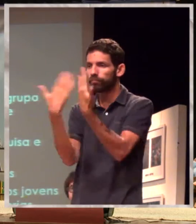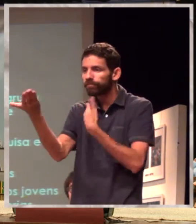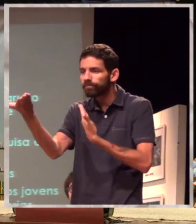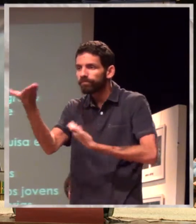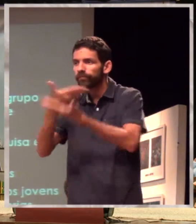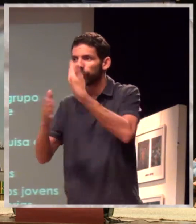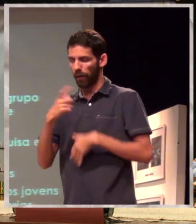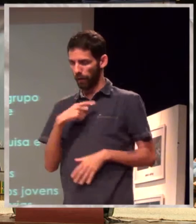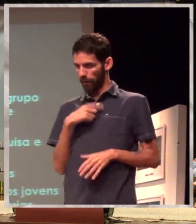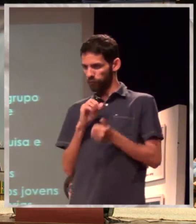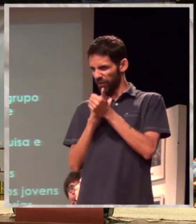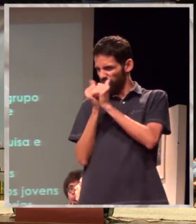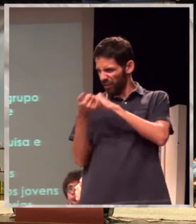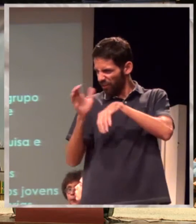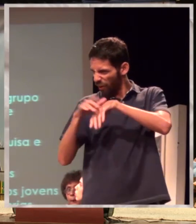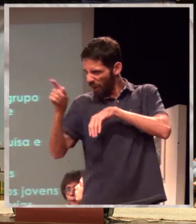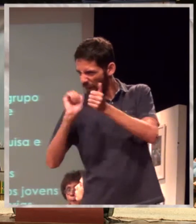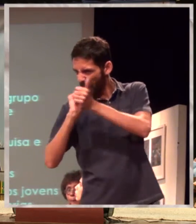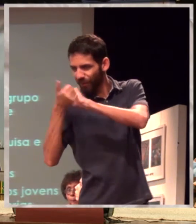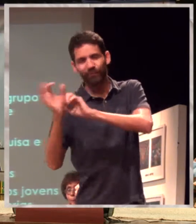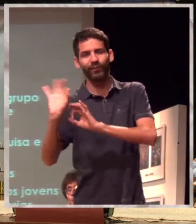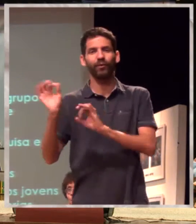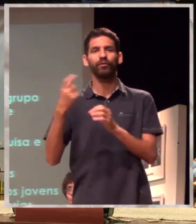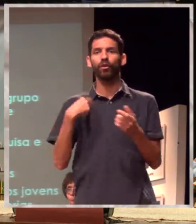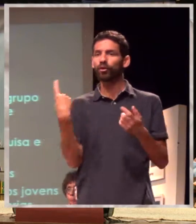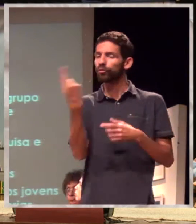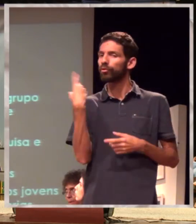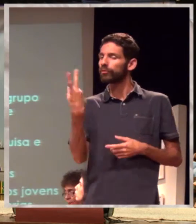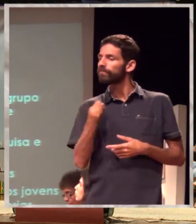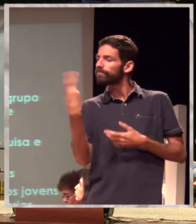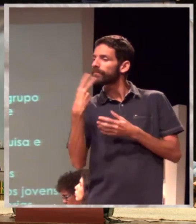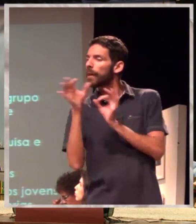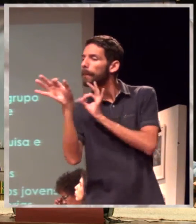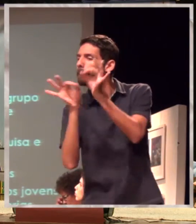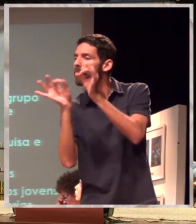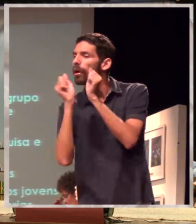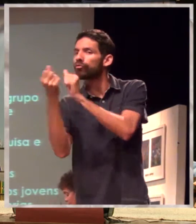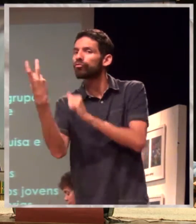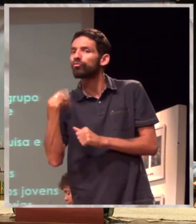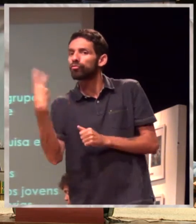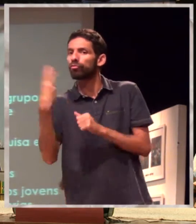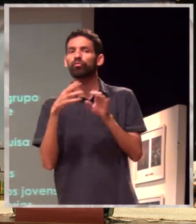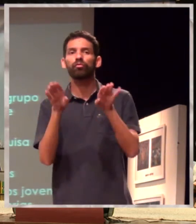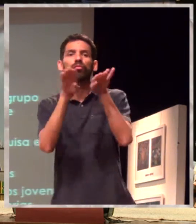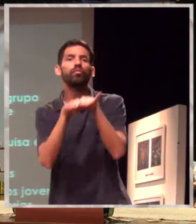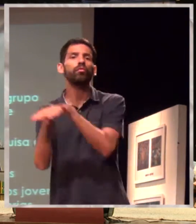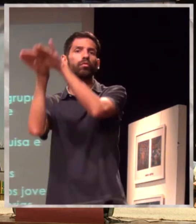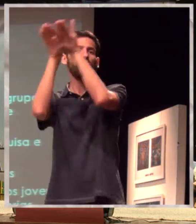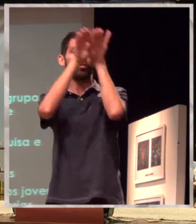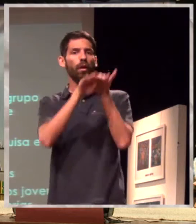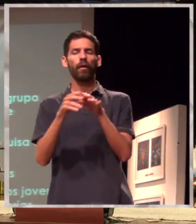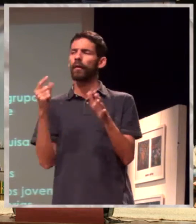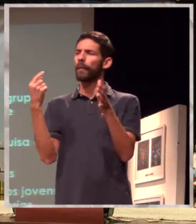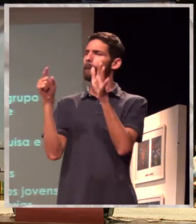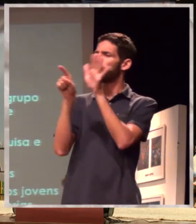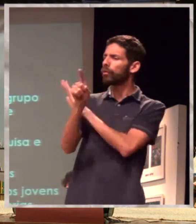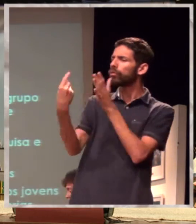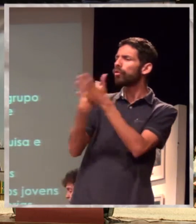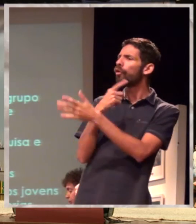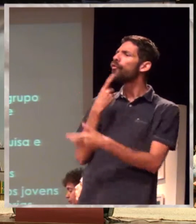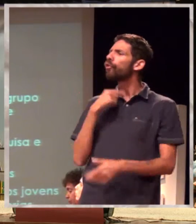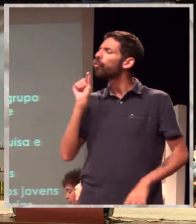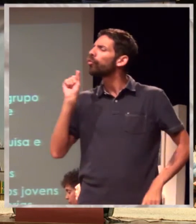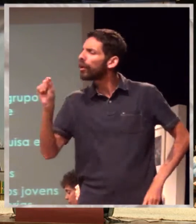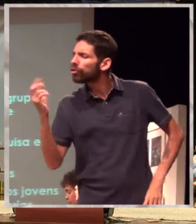é uma questão de adaptação, é sempre uma questão de construção de um comum, da gente se perguntar o que